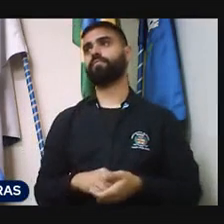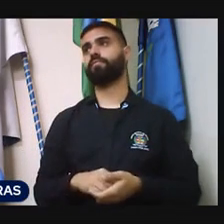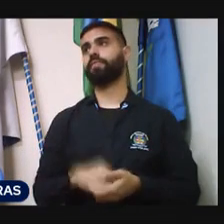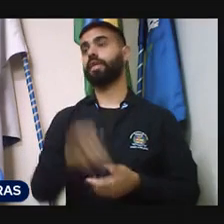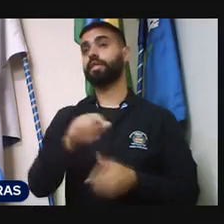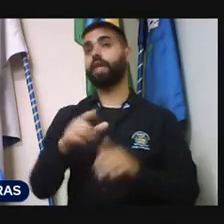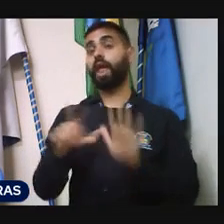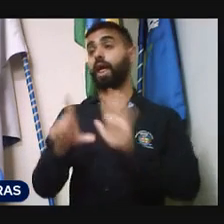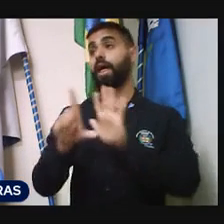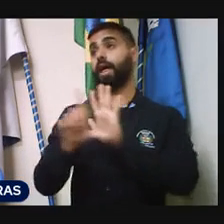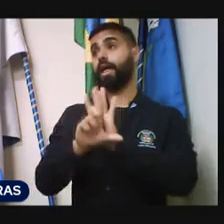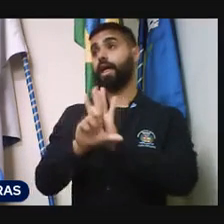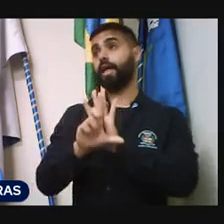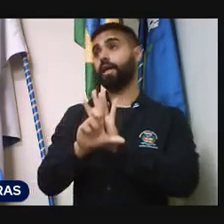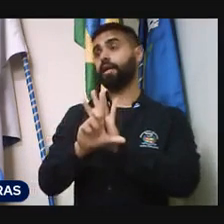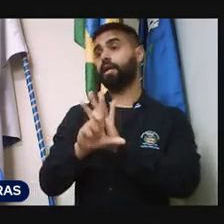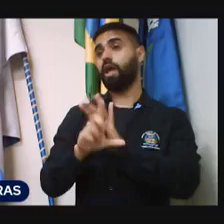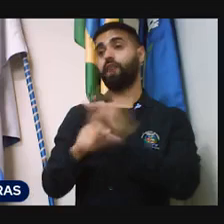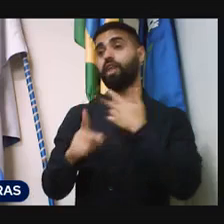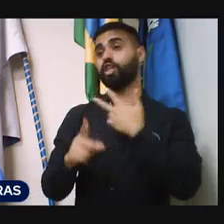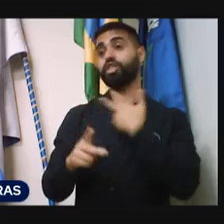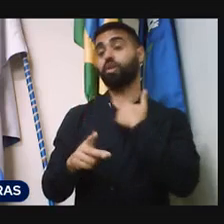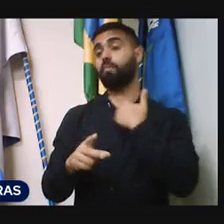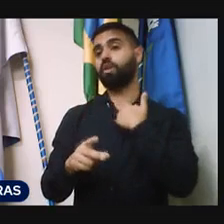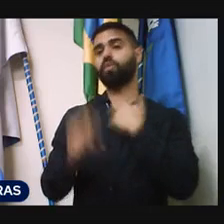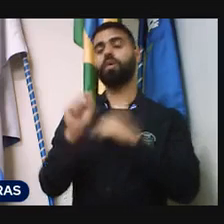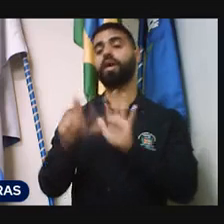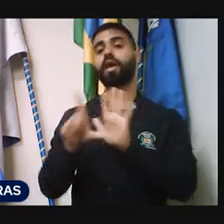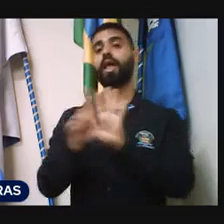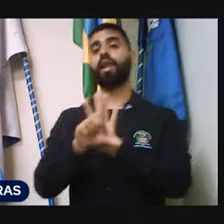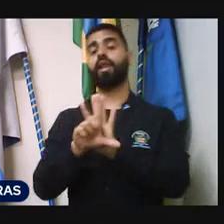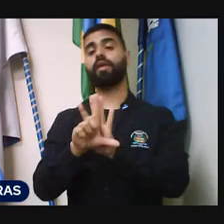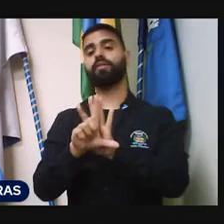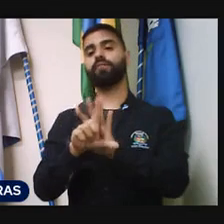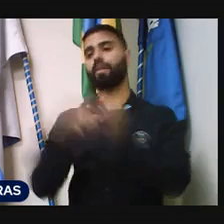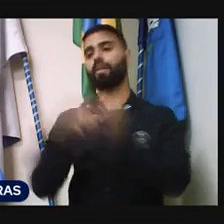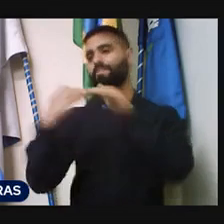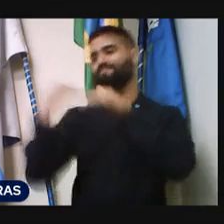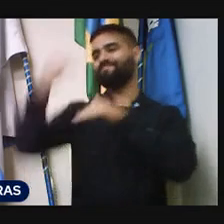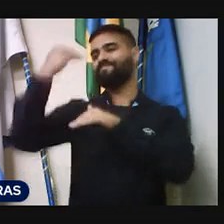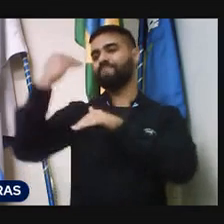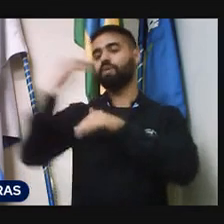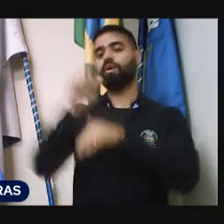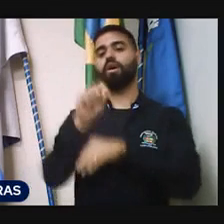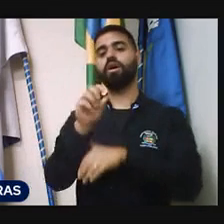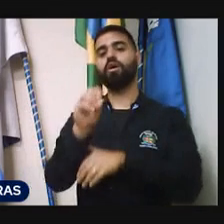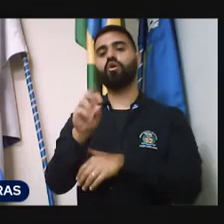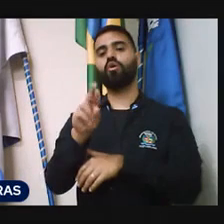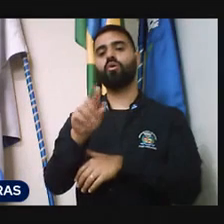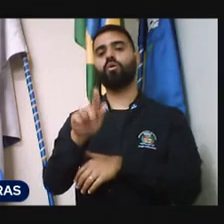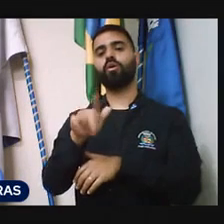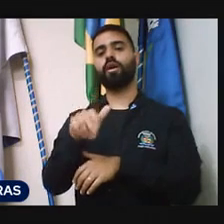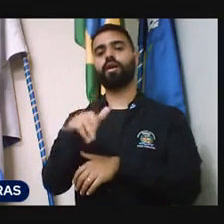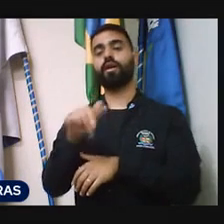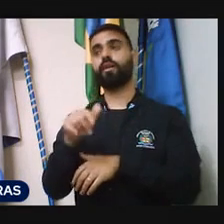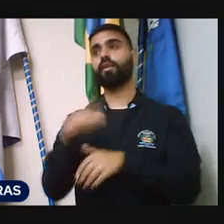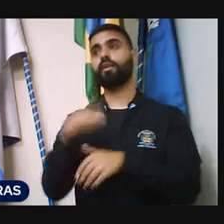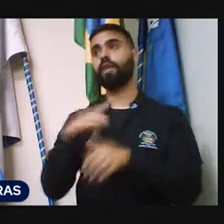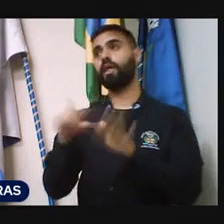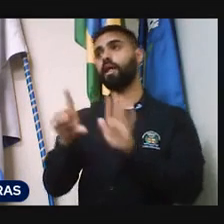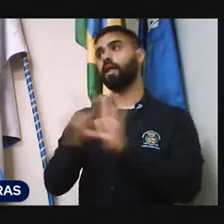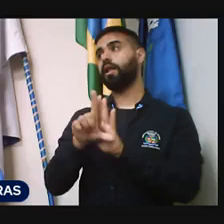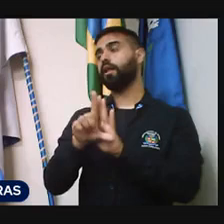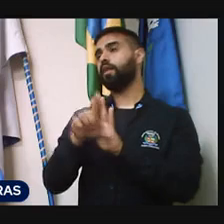nossa lei maior não permite o que que a nossa lei maior é lei orgânica a Constituição Federal